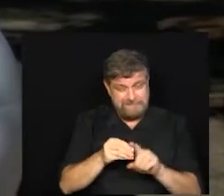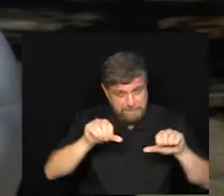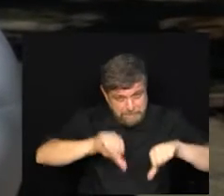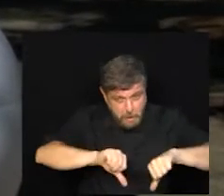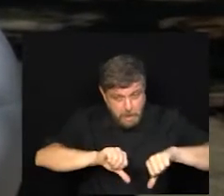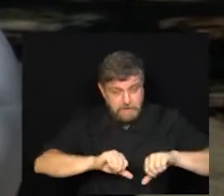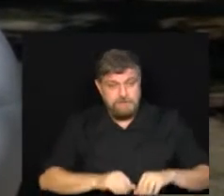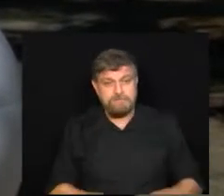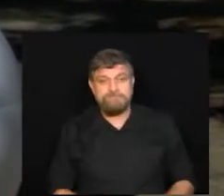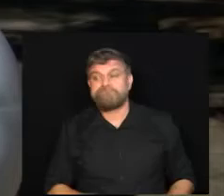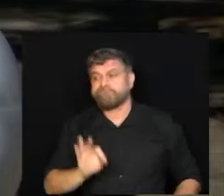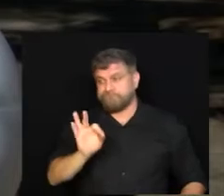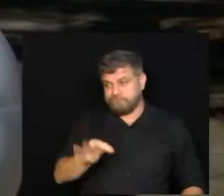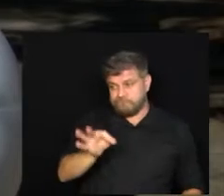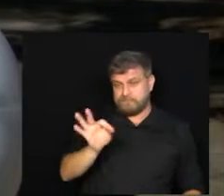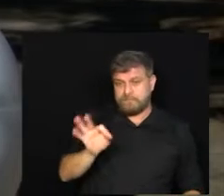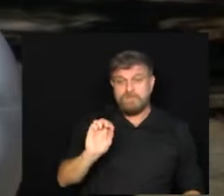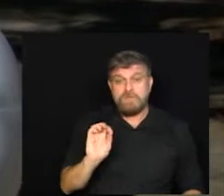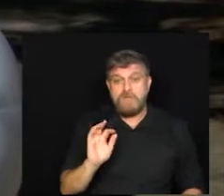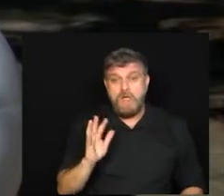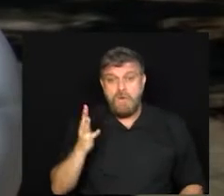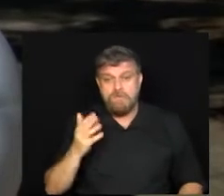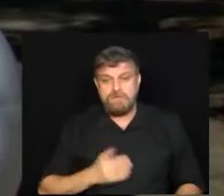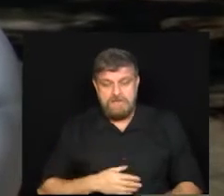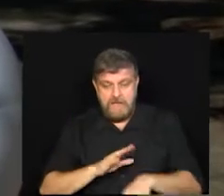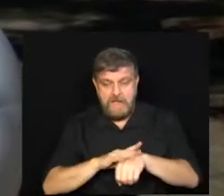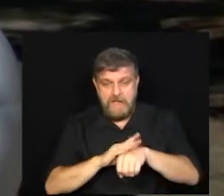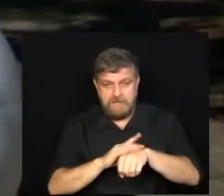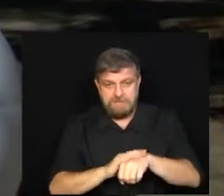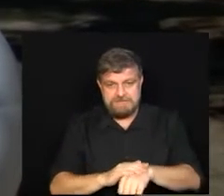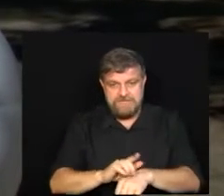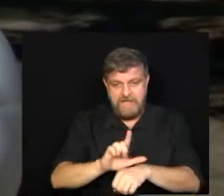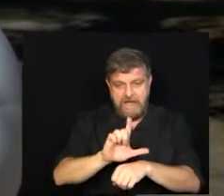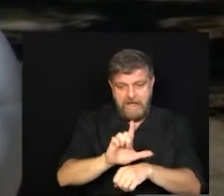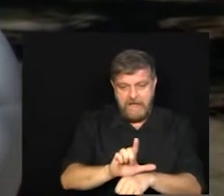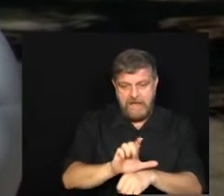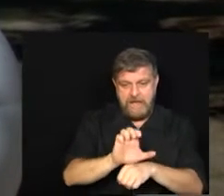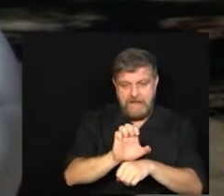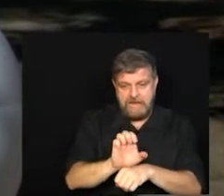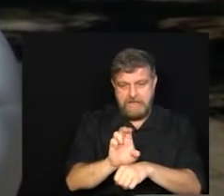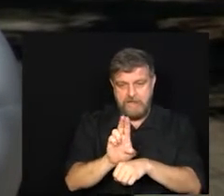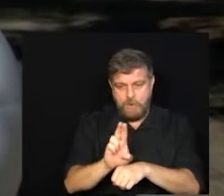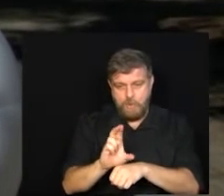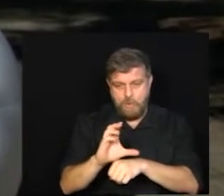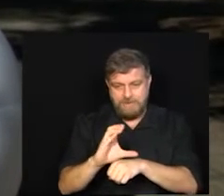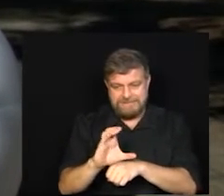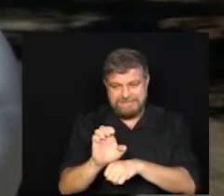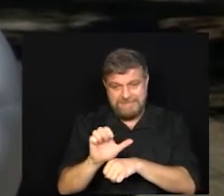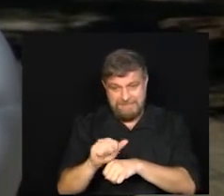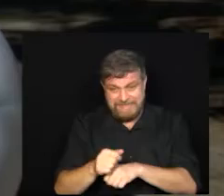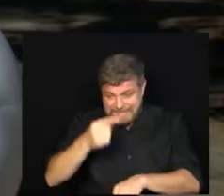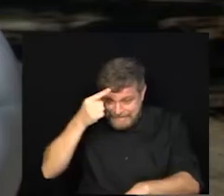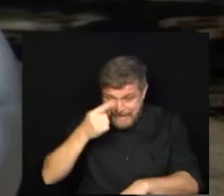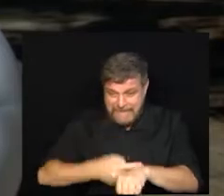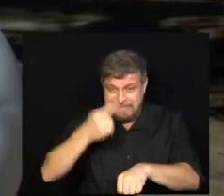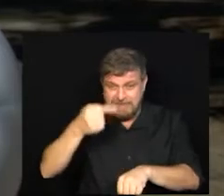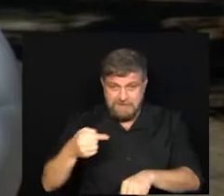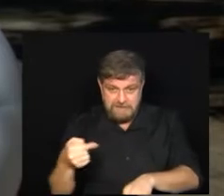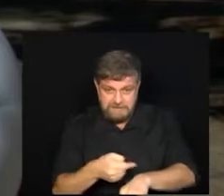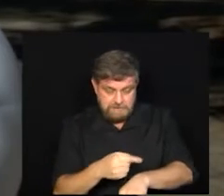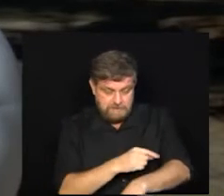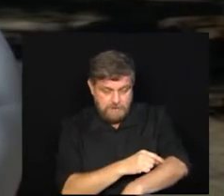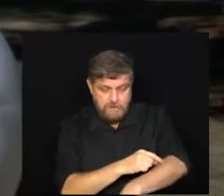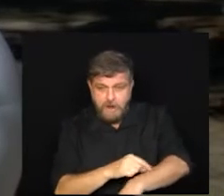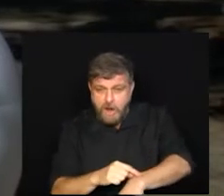Sim, o que acontece nas leucemias? Principalmente nas leucemias agudas, a nossa medula óssea, que é um tecido